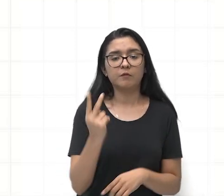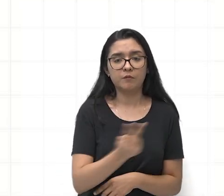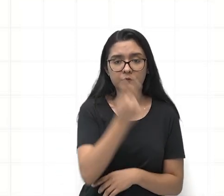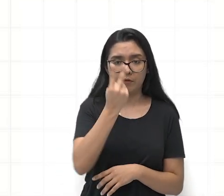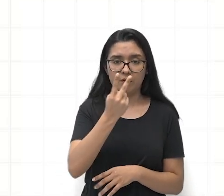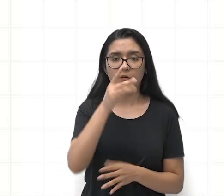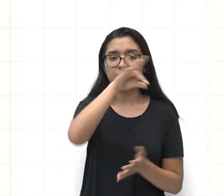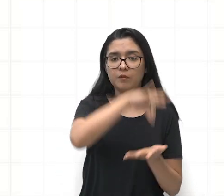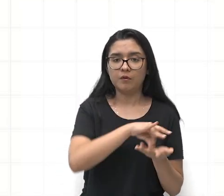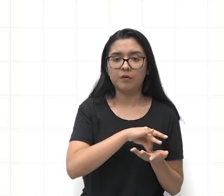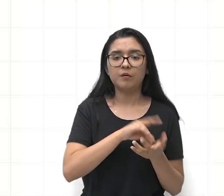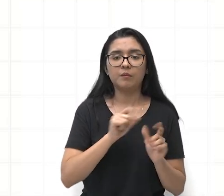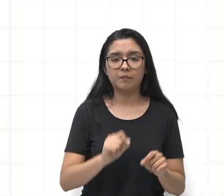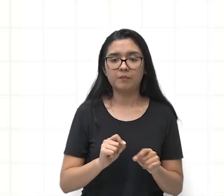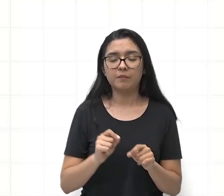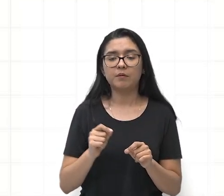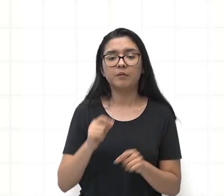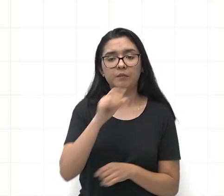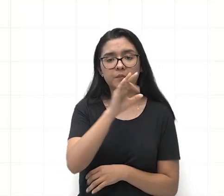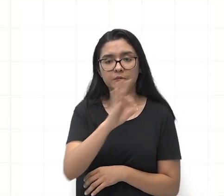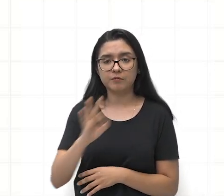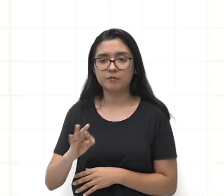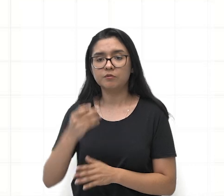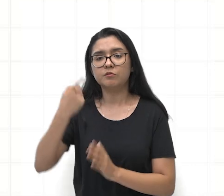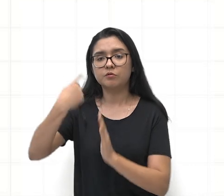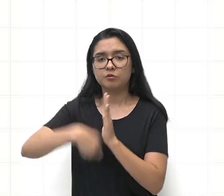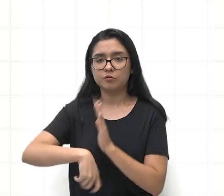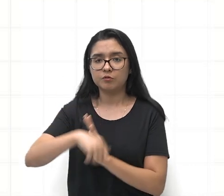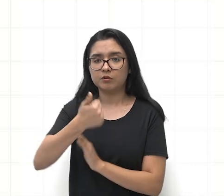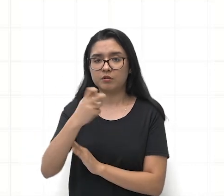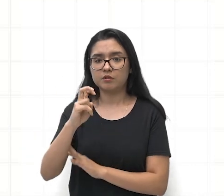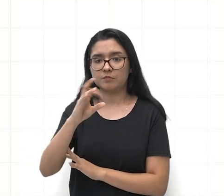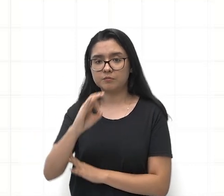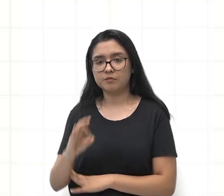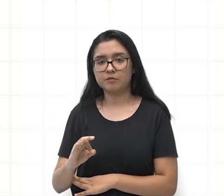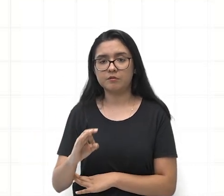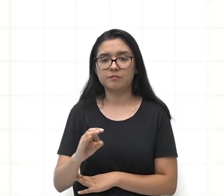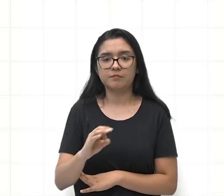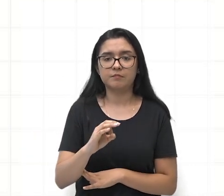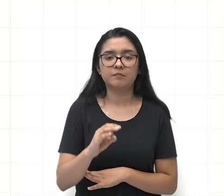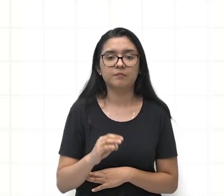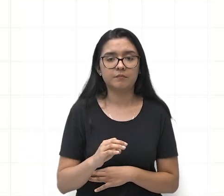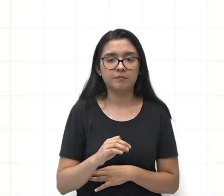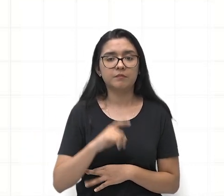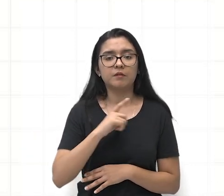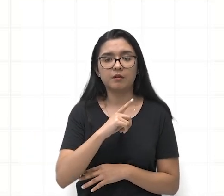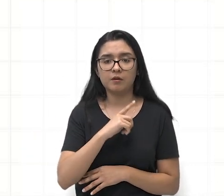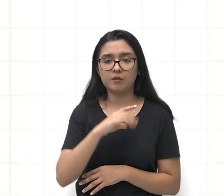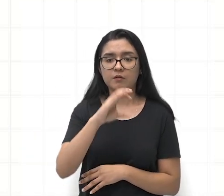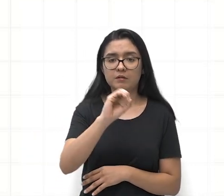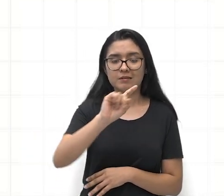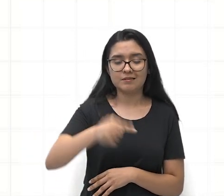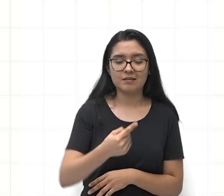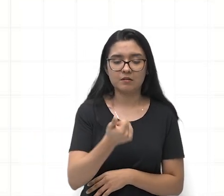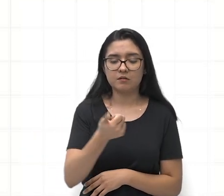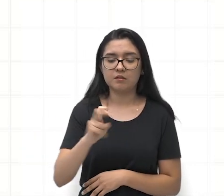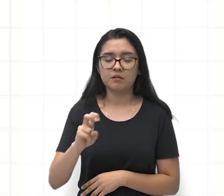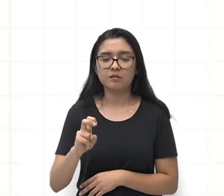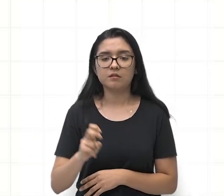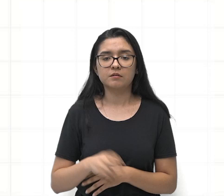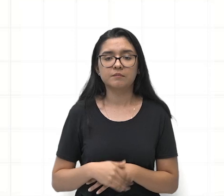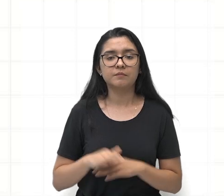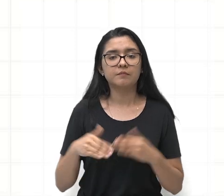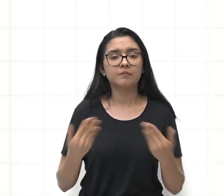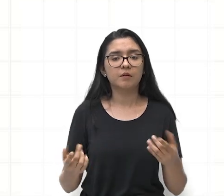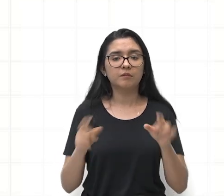preço original pelo percentual do desconto, em forma decimal. Nesse caso aqui,